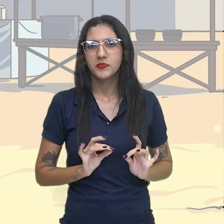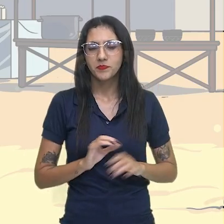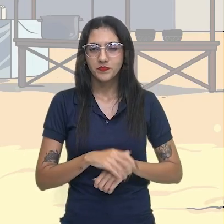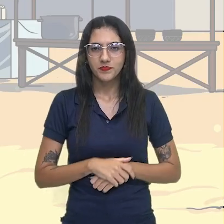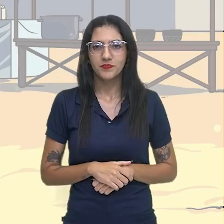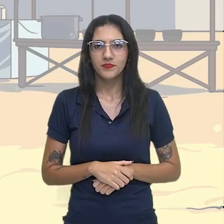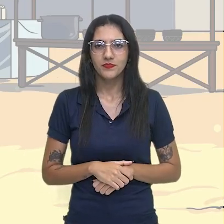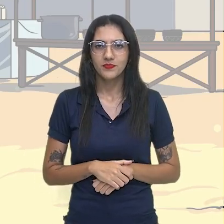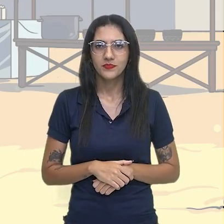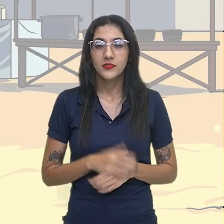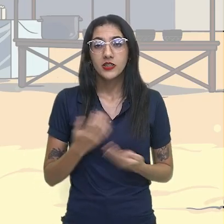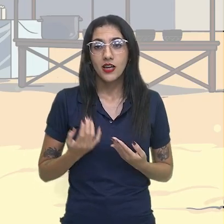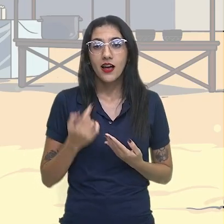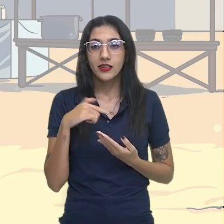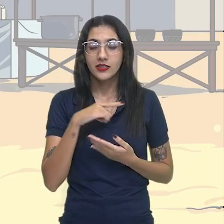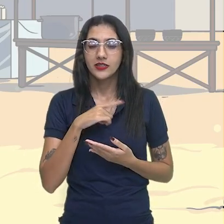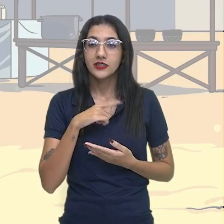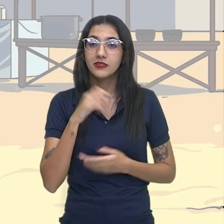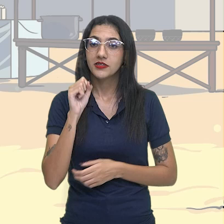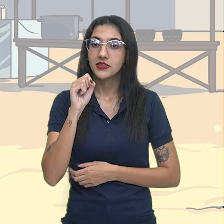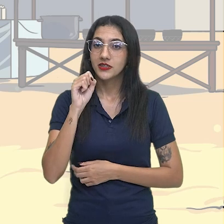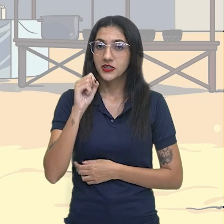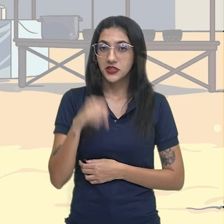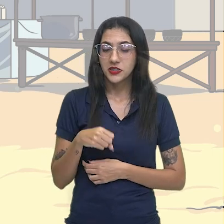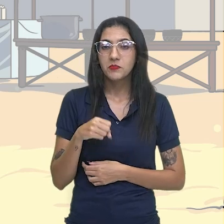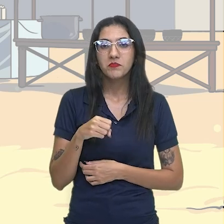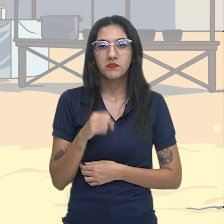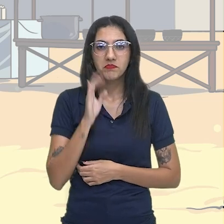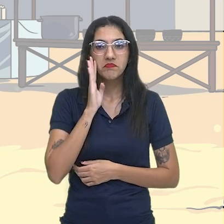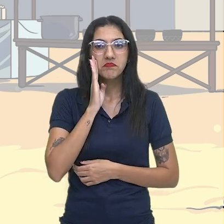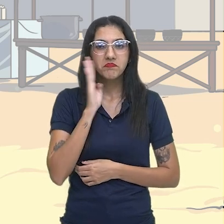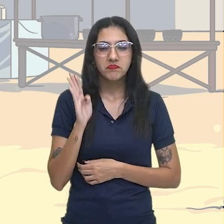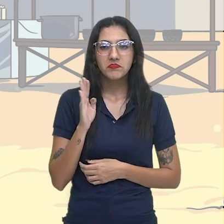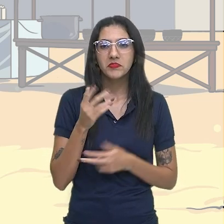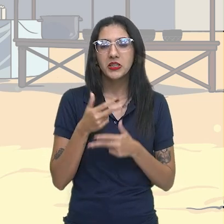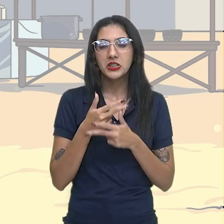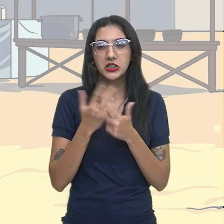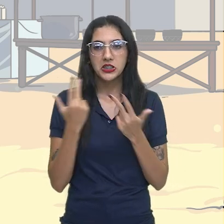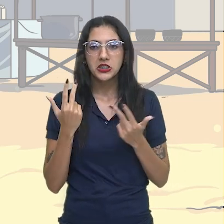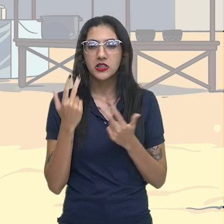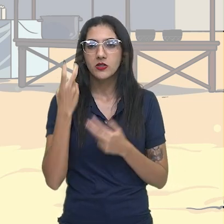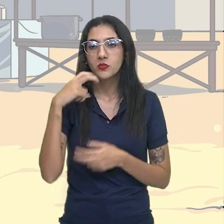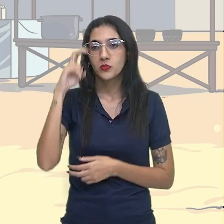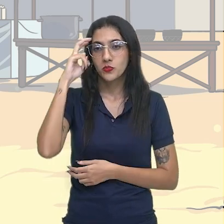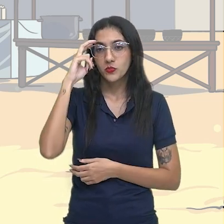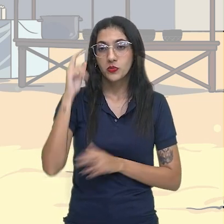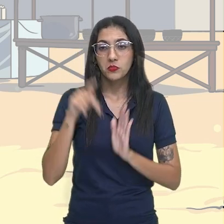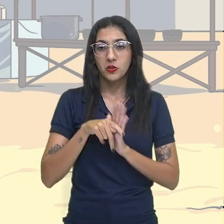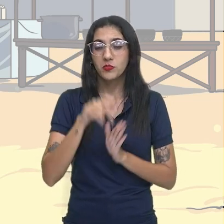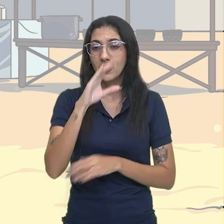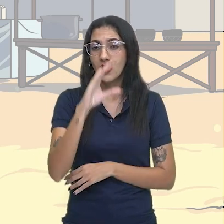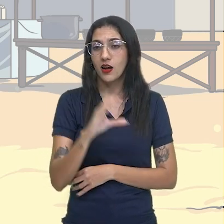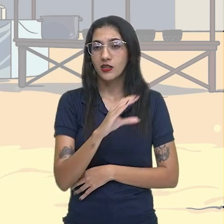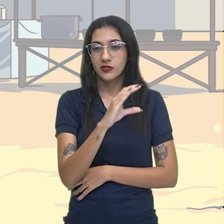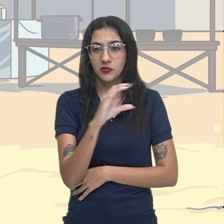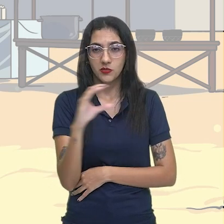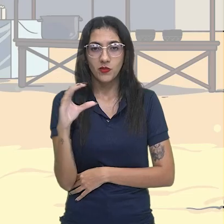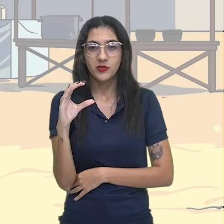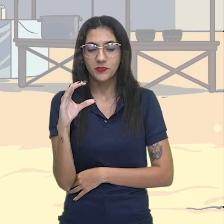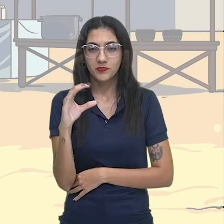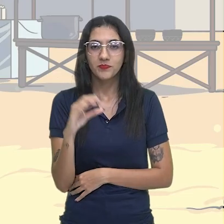há sim uma predominância da etnia cultural católico-cristã,